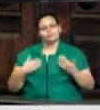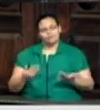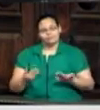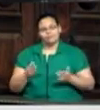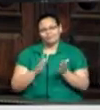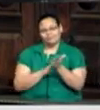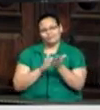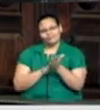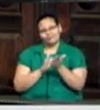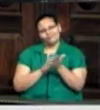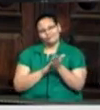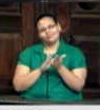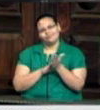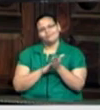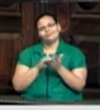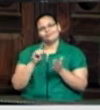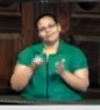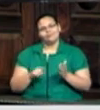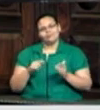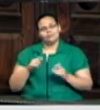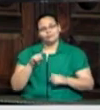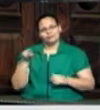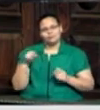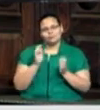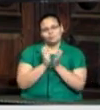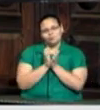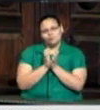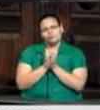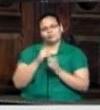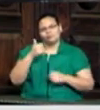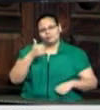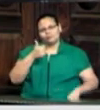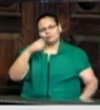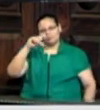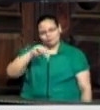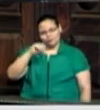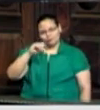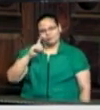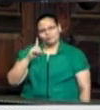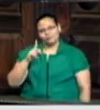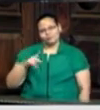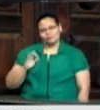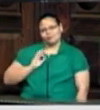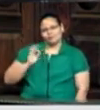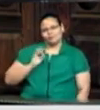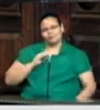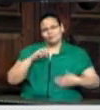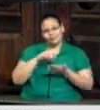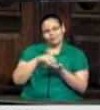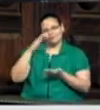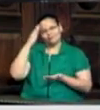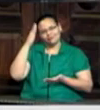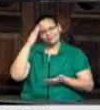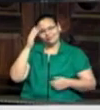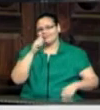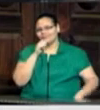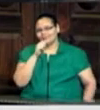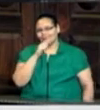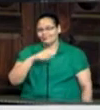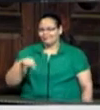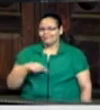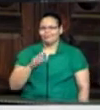parabenizar a todo o corpo de agentes da 19ª DP, porque a gente sabe que sem os